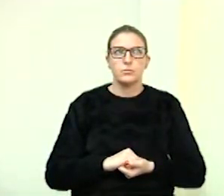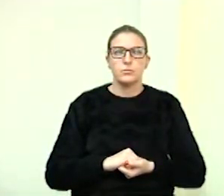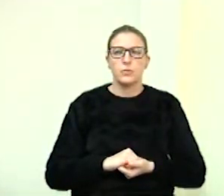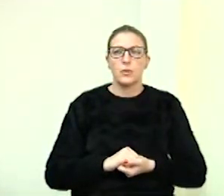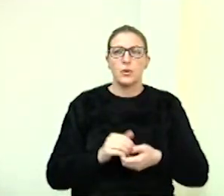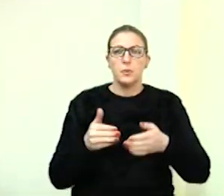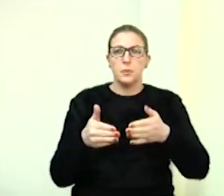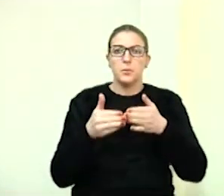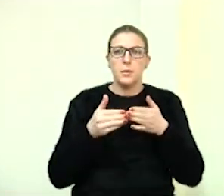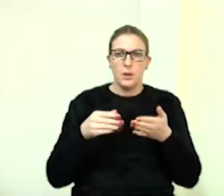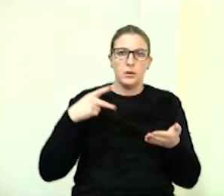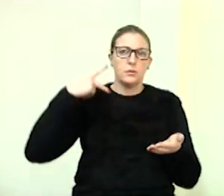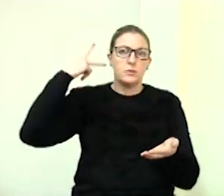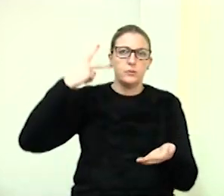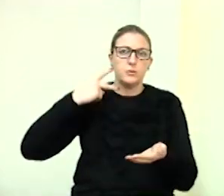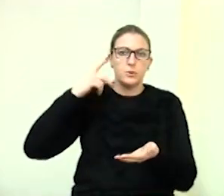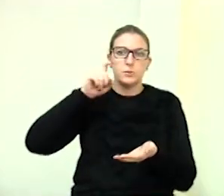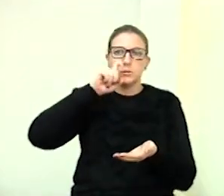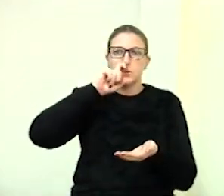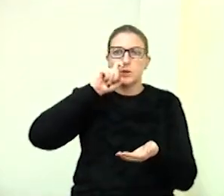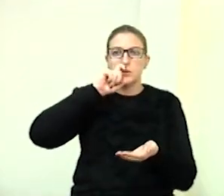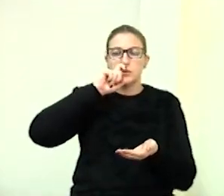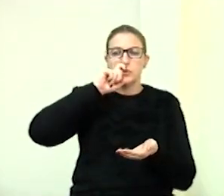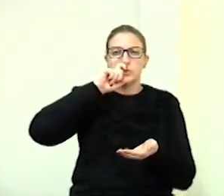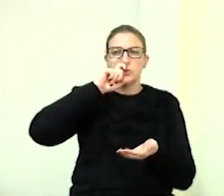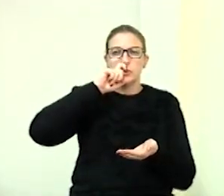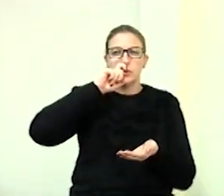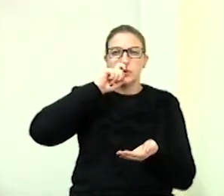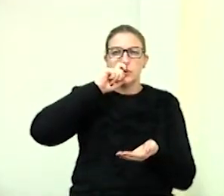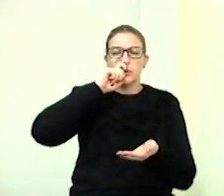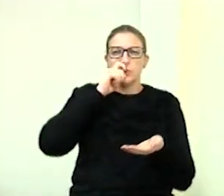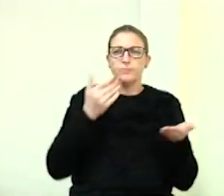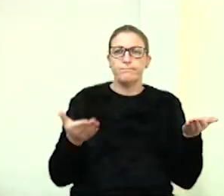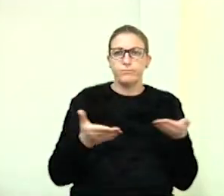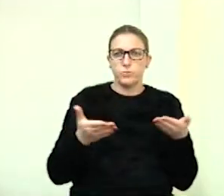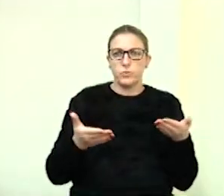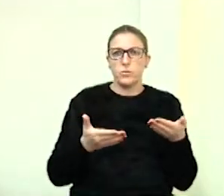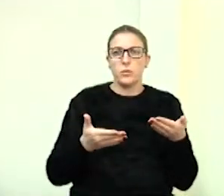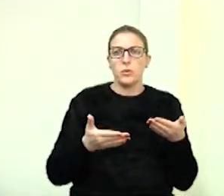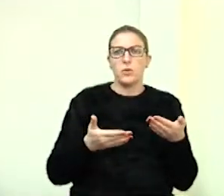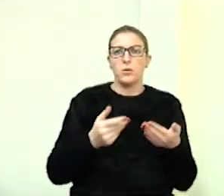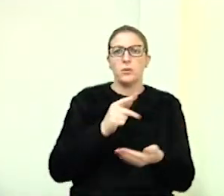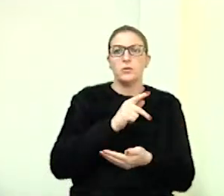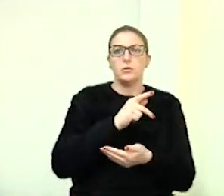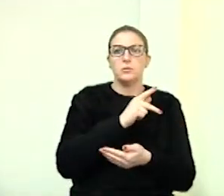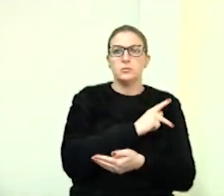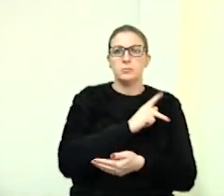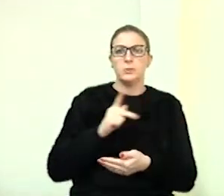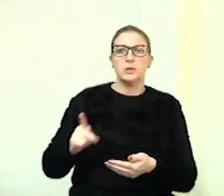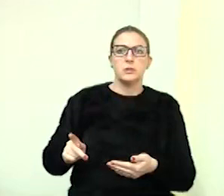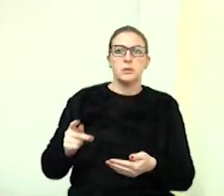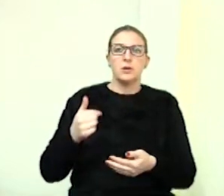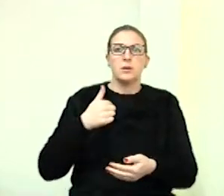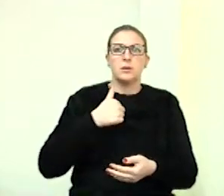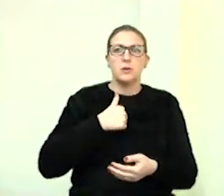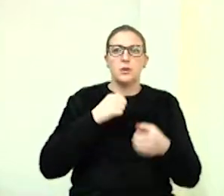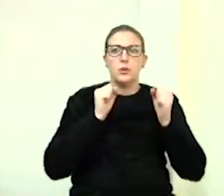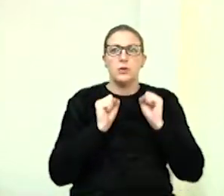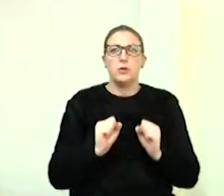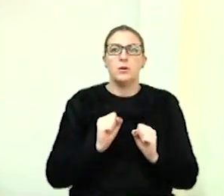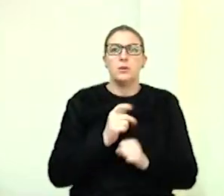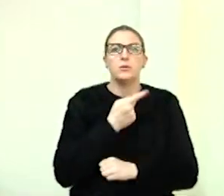Solicito, então, ao vereador Sérgio Alves Bento, que conduza a sessão até que eu me pronuncie no plenário da Casa.